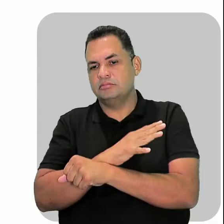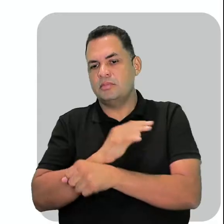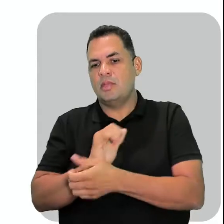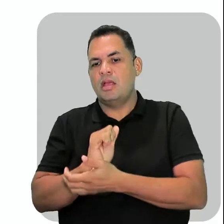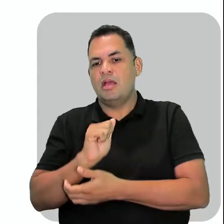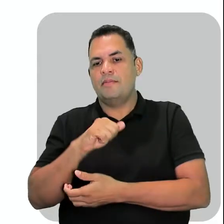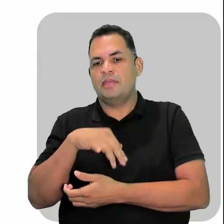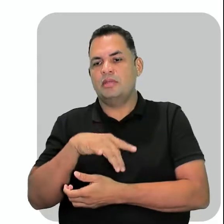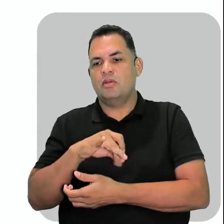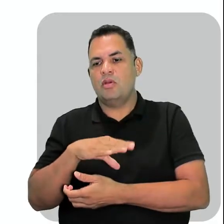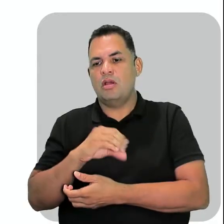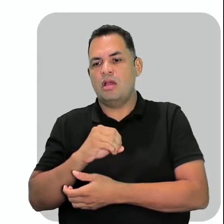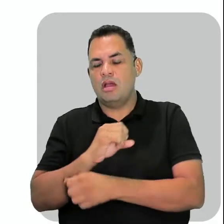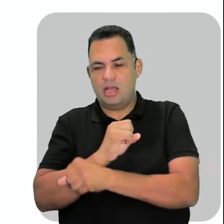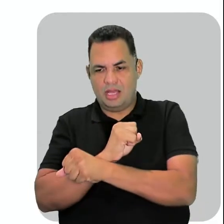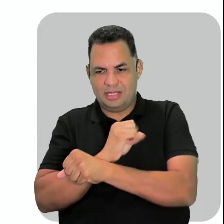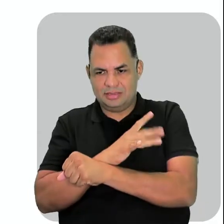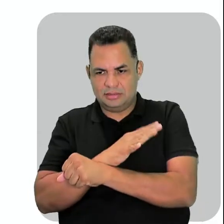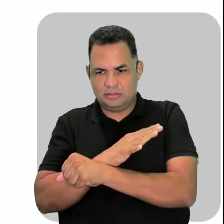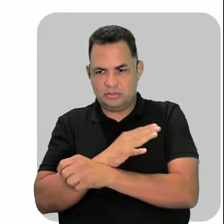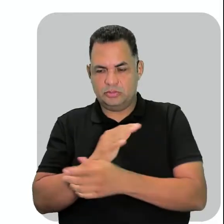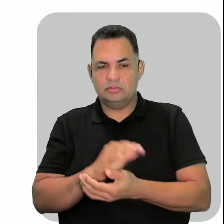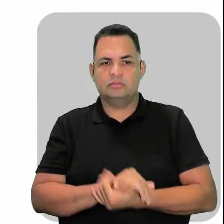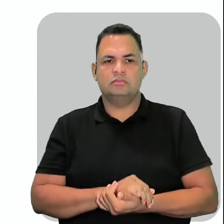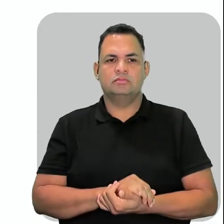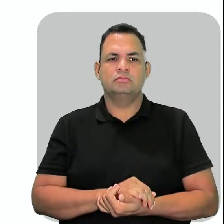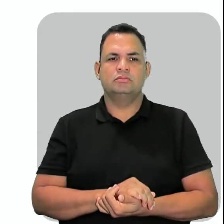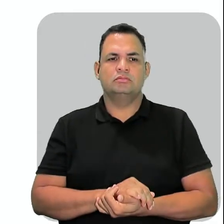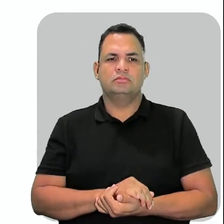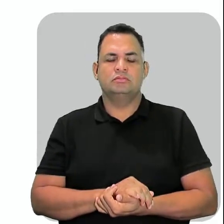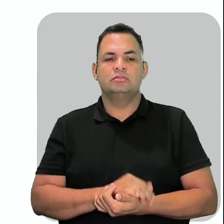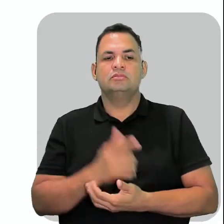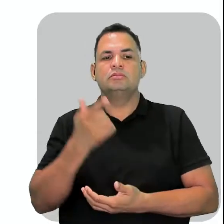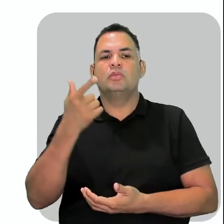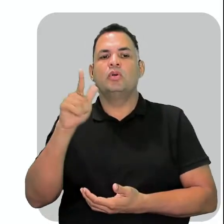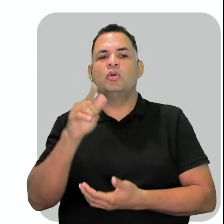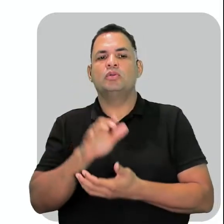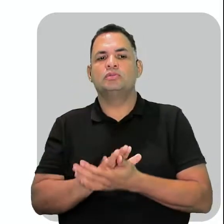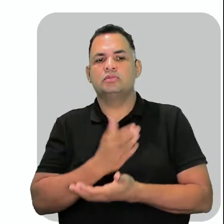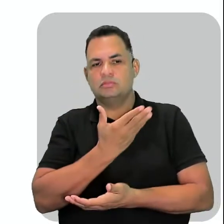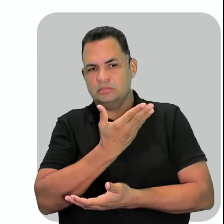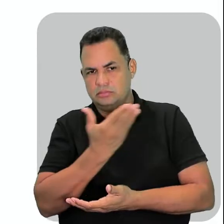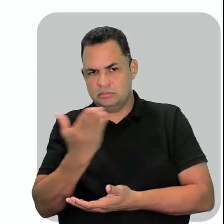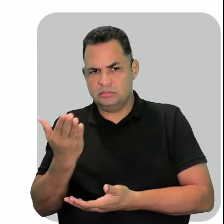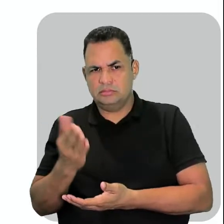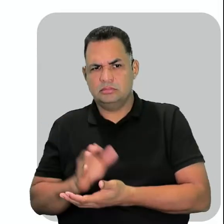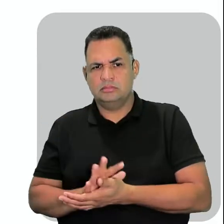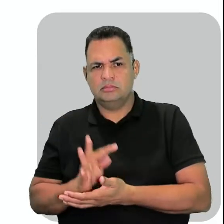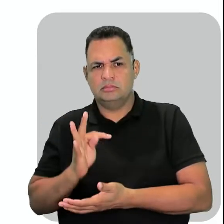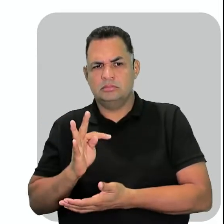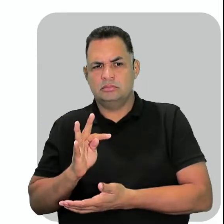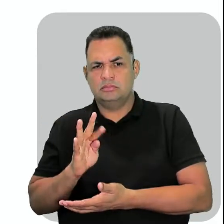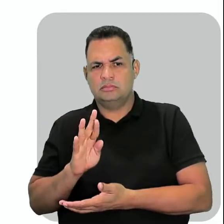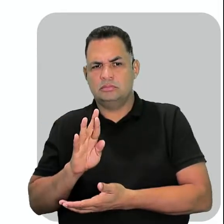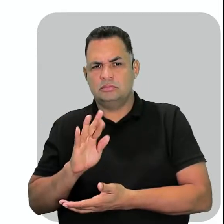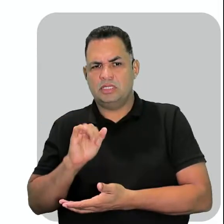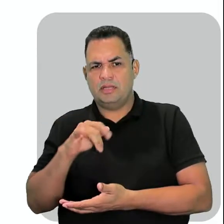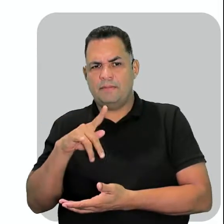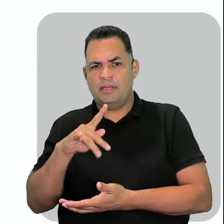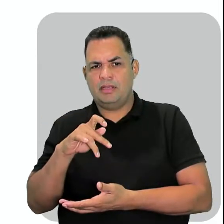é fonte de nitrogênio para os músculos. Outro aminoácido importante é o